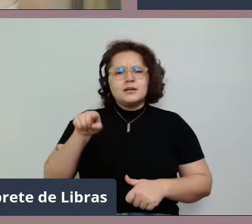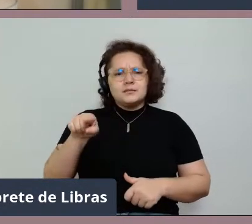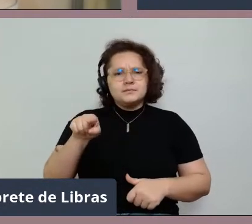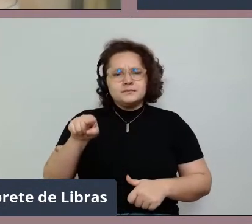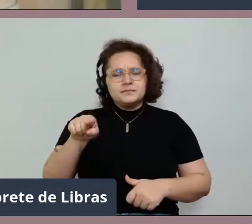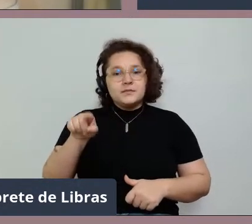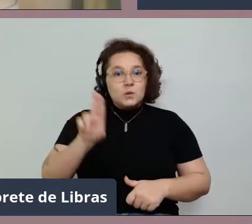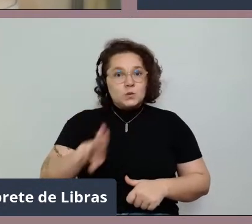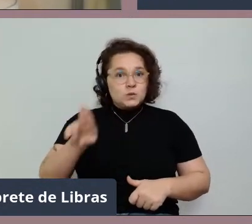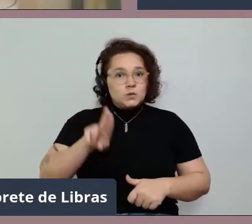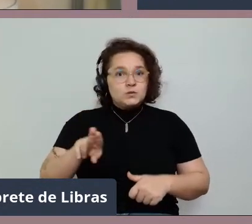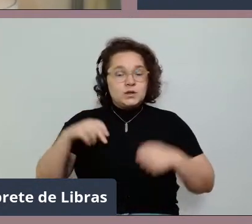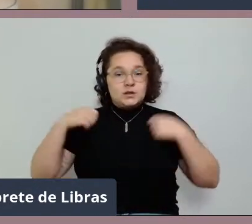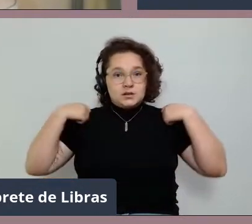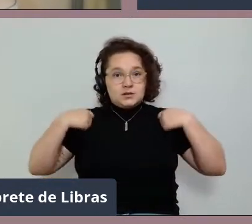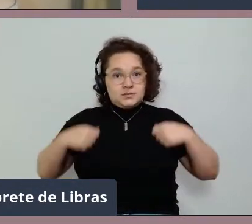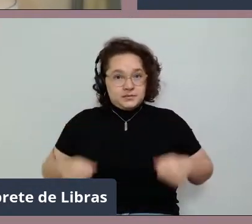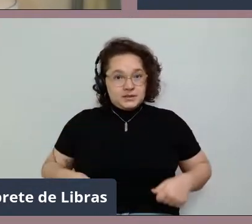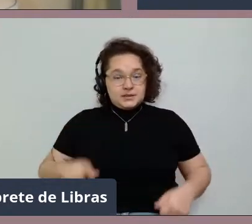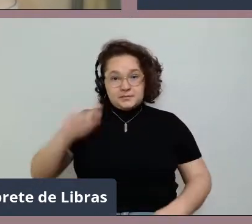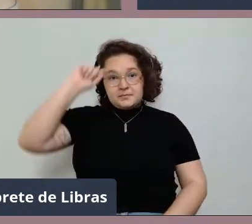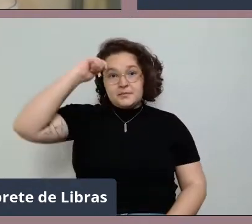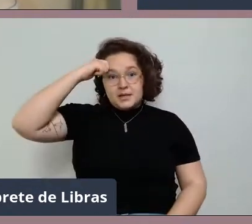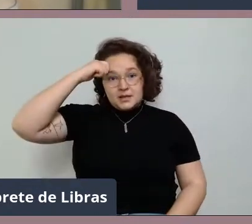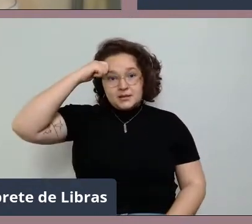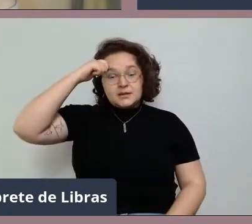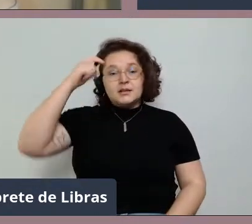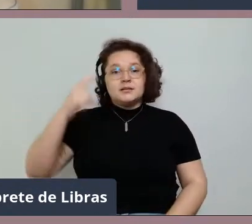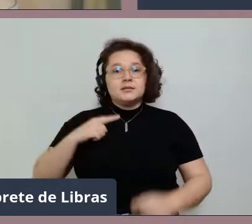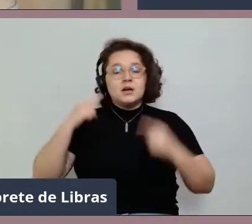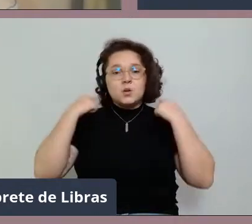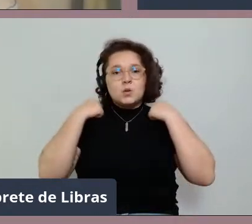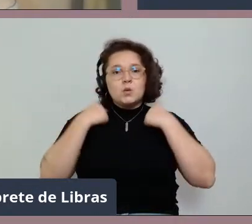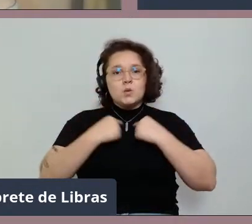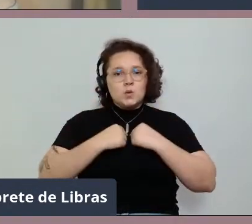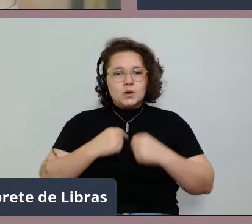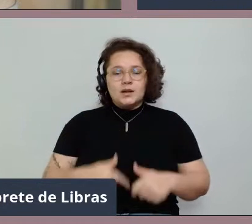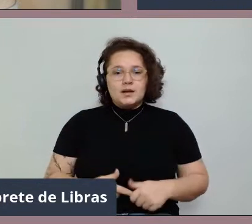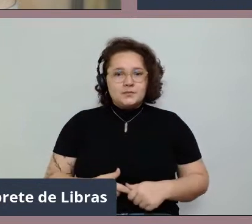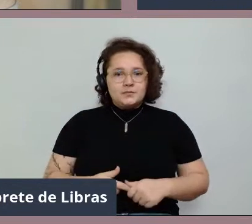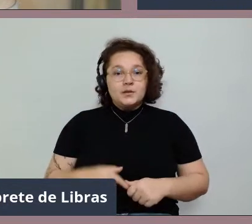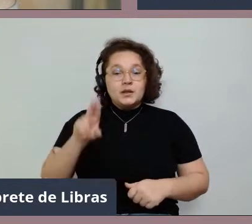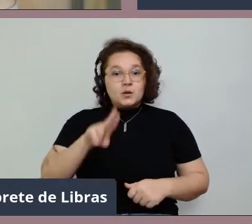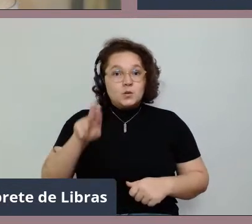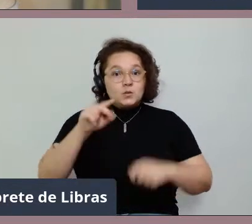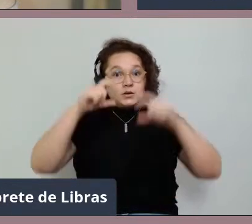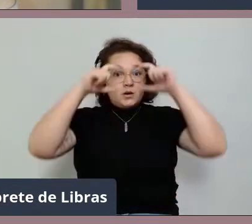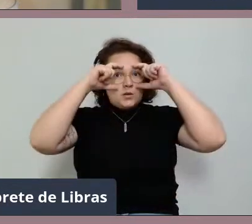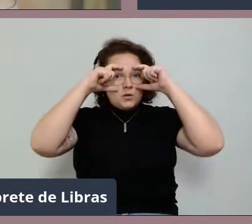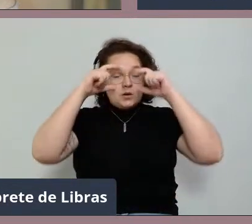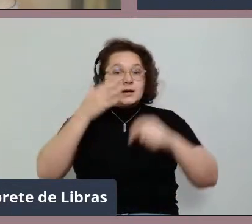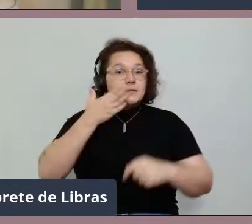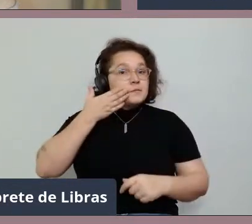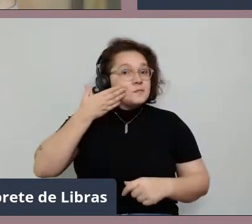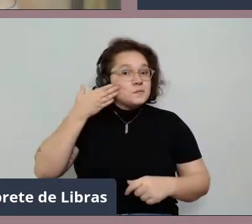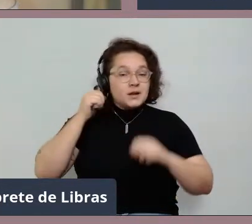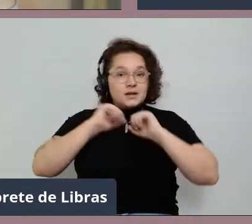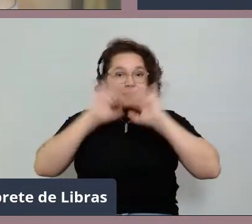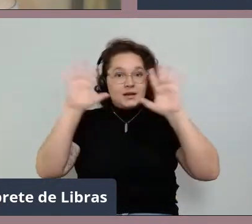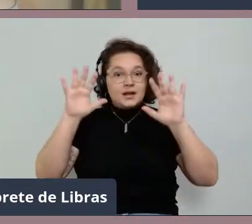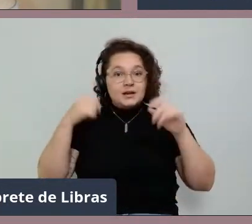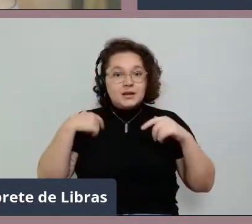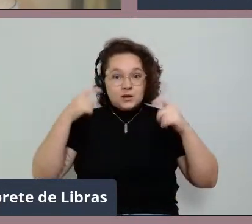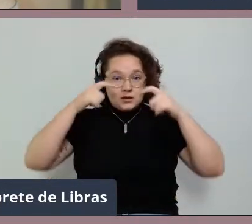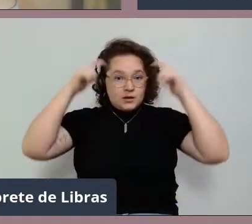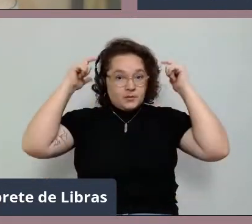Ela está usando uma camiseta preta com colar. Ela usa óculos, ela tem a pele clara e cabelo